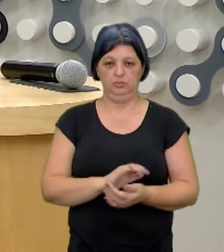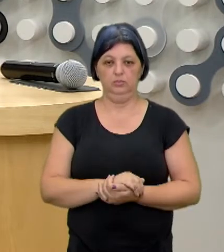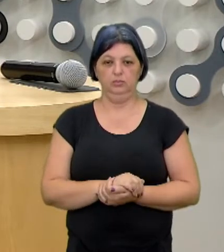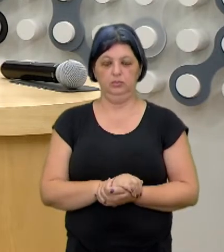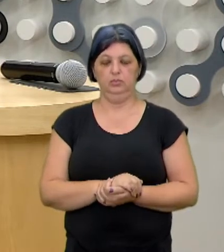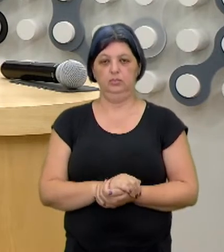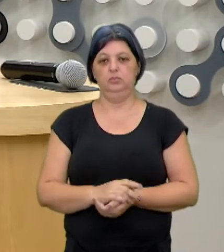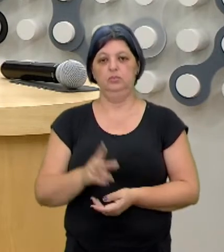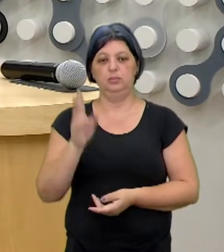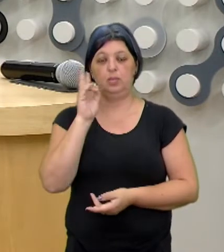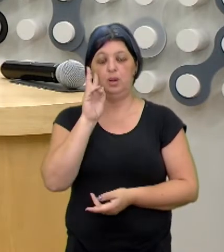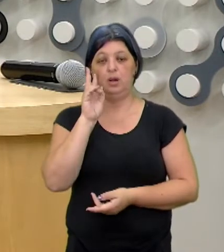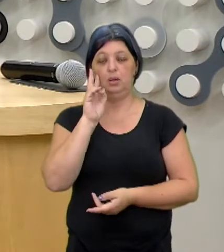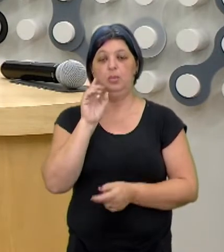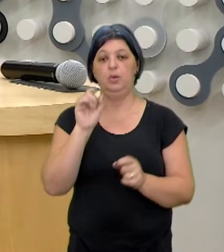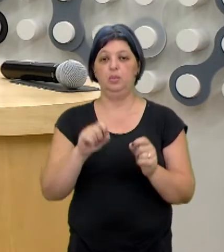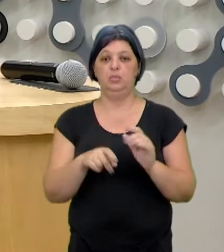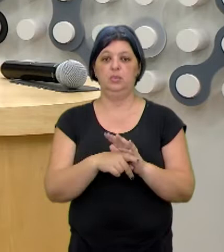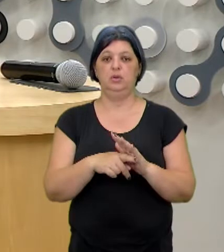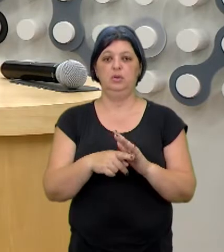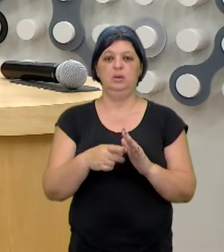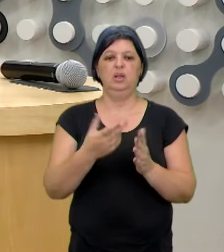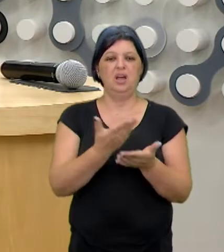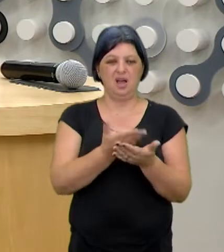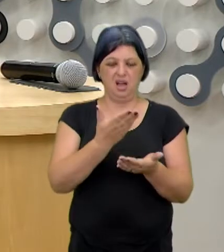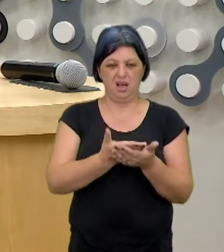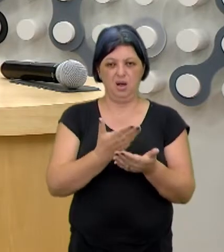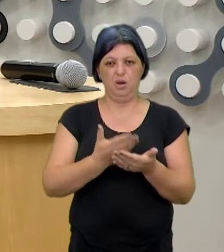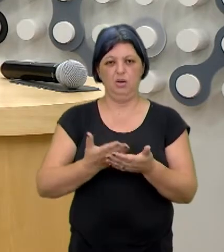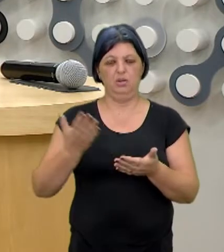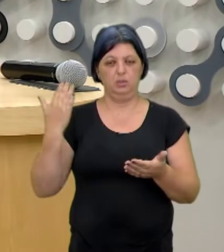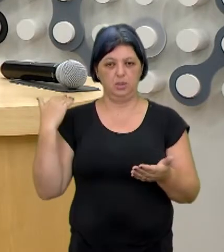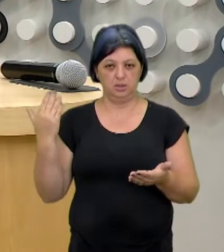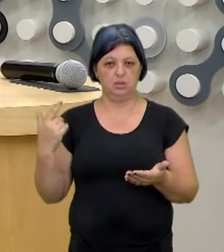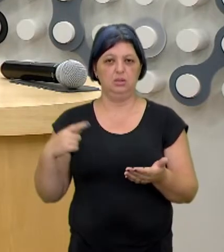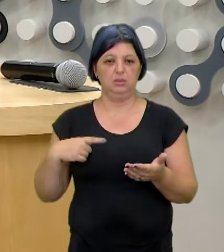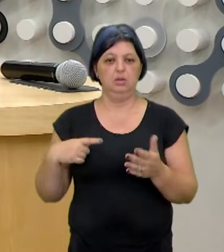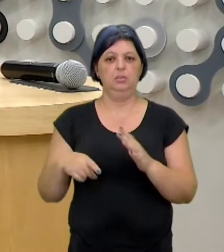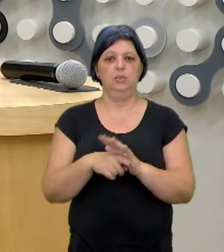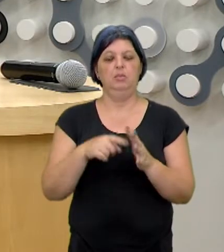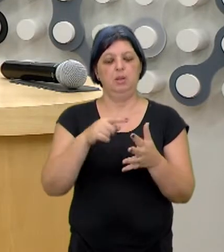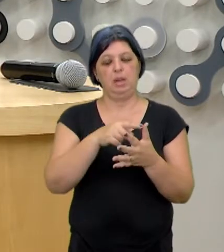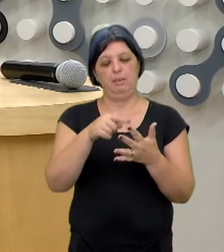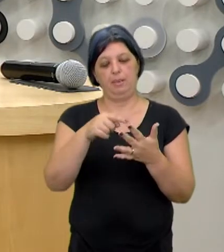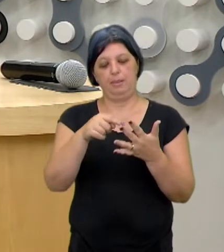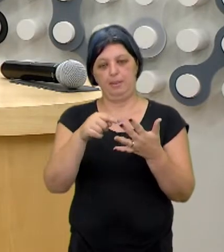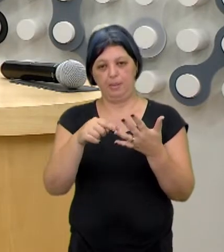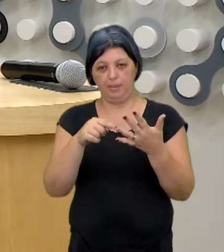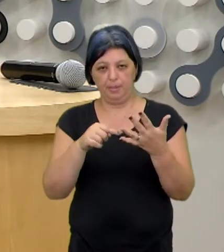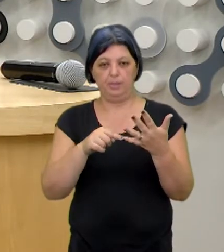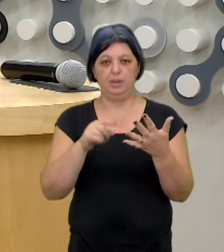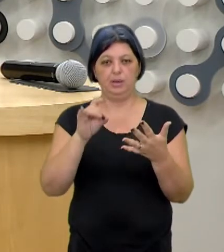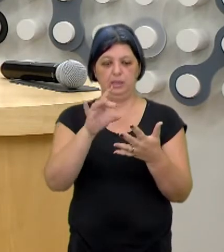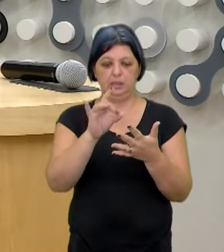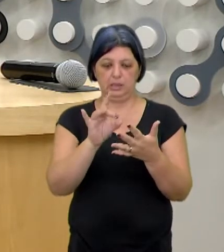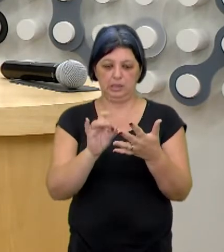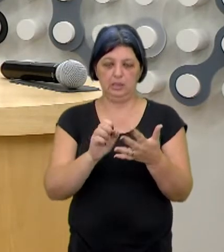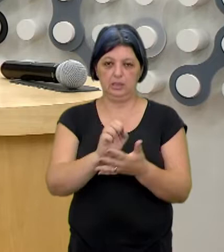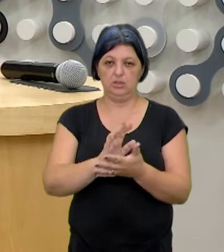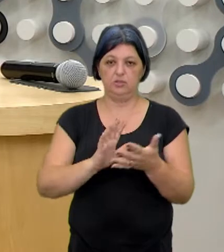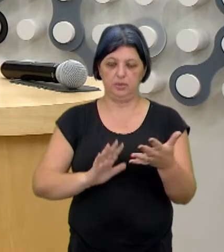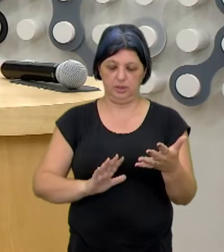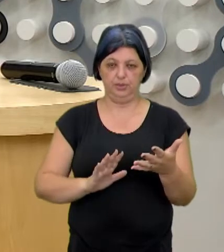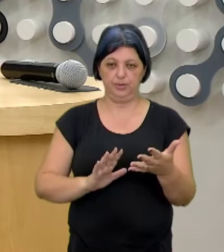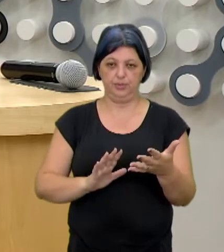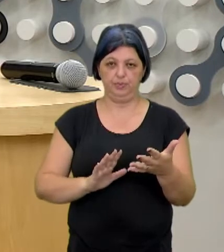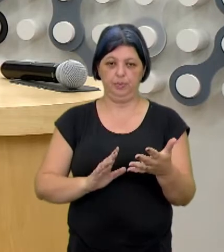Vocês já chegaram a ver aí, né? Foram passadas aulas aí falando sobre os componentes, as suas atividades, e